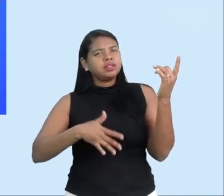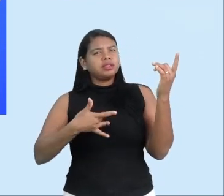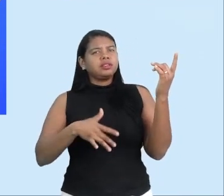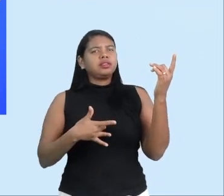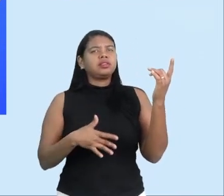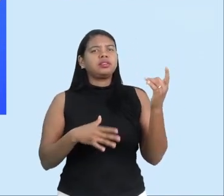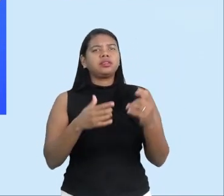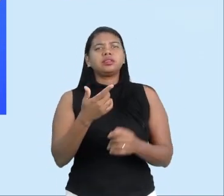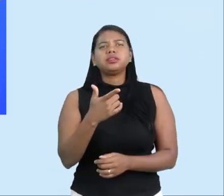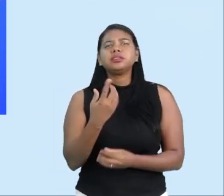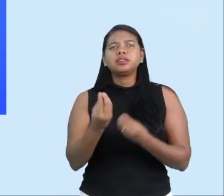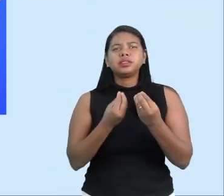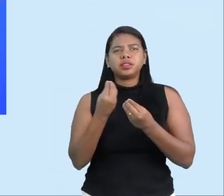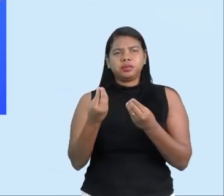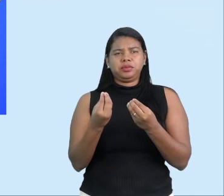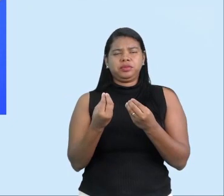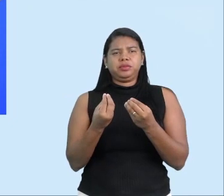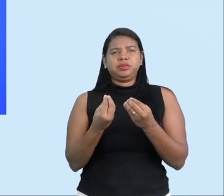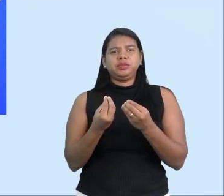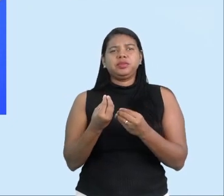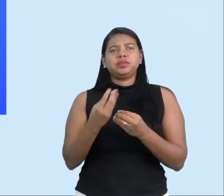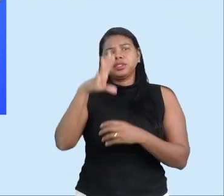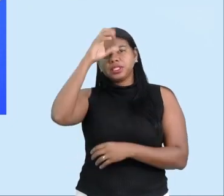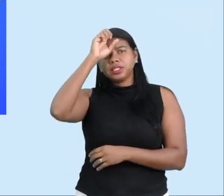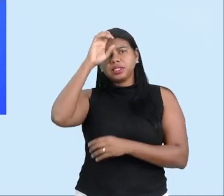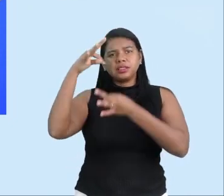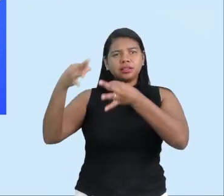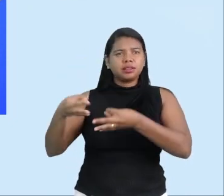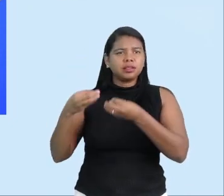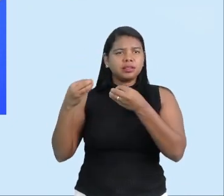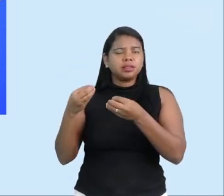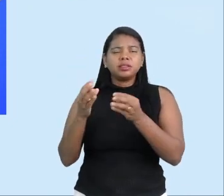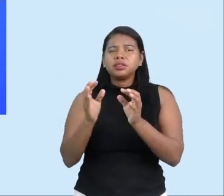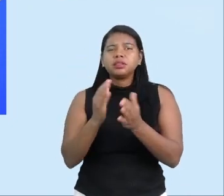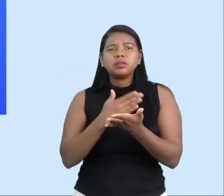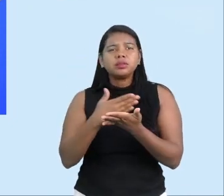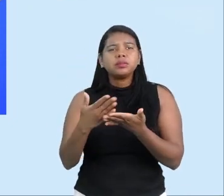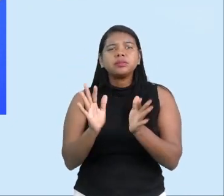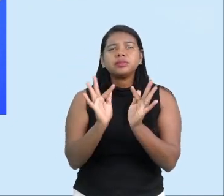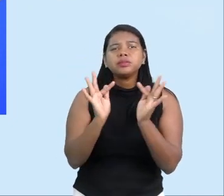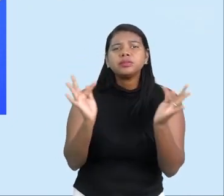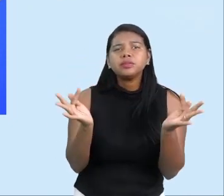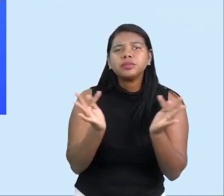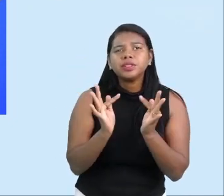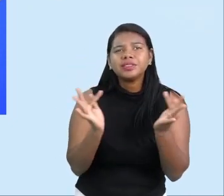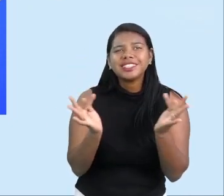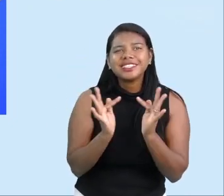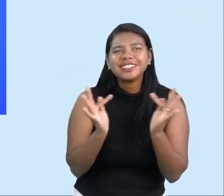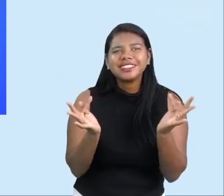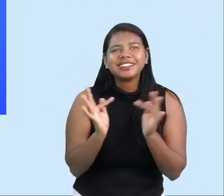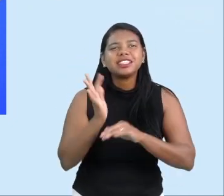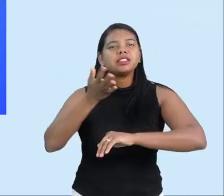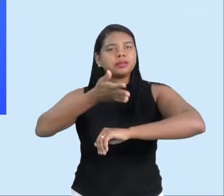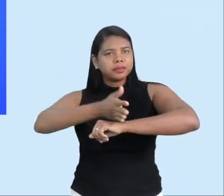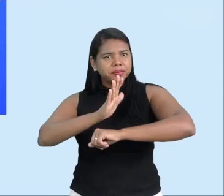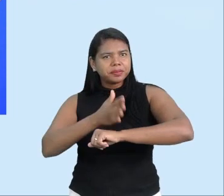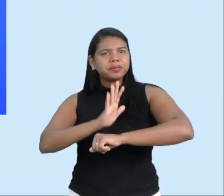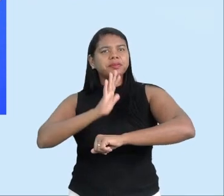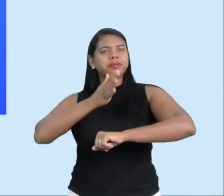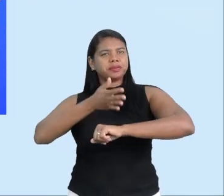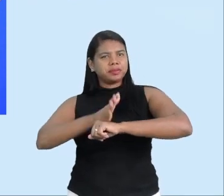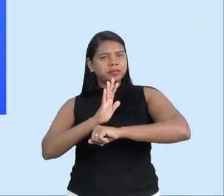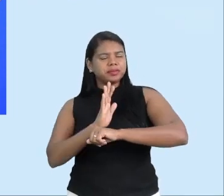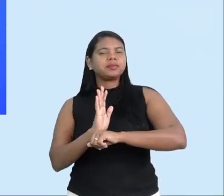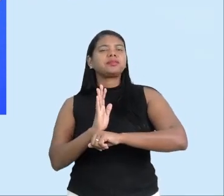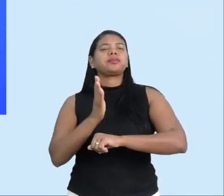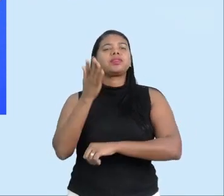a parte de uma orquestra. Você vai querer aprender uns acordes simples e esses acordes simples você vai treinando, até você